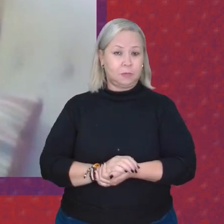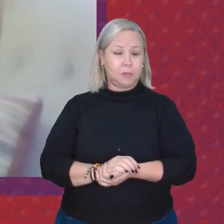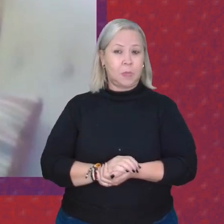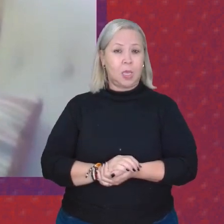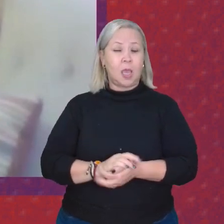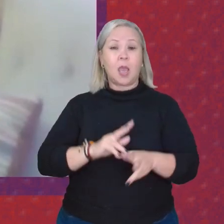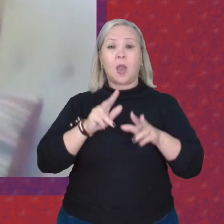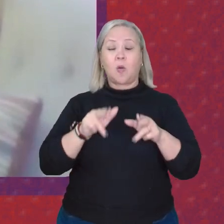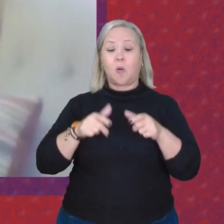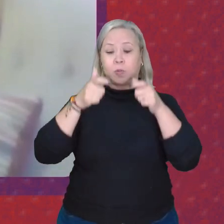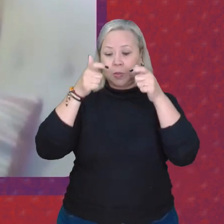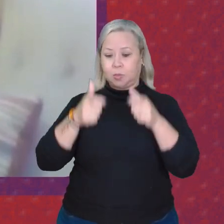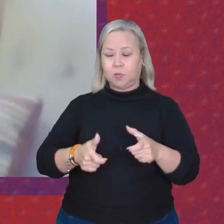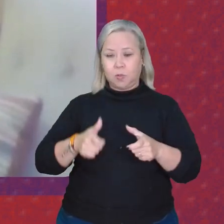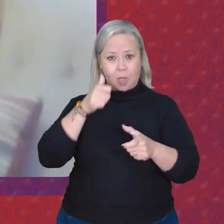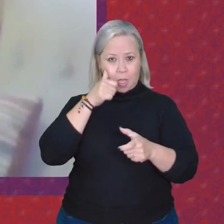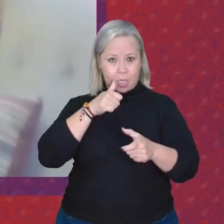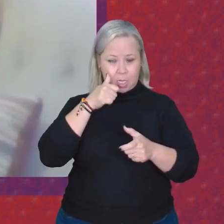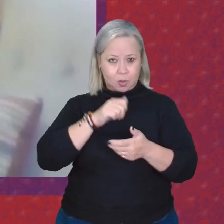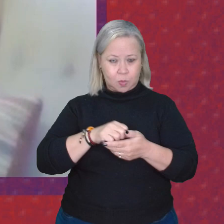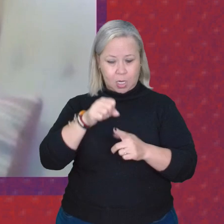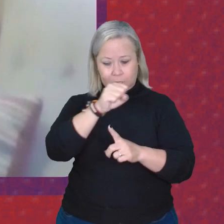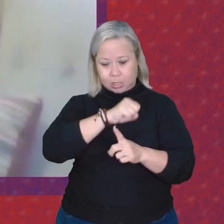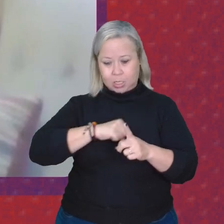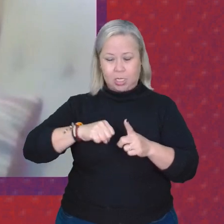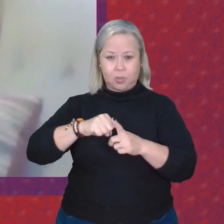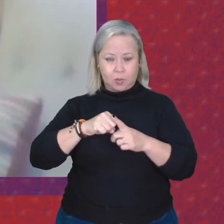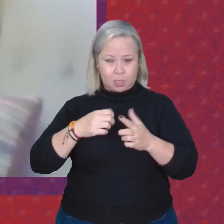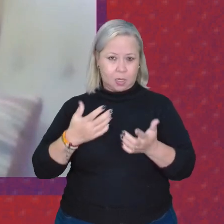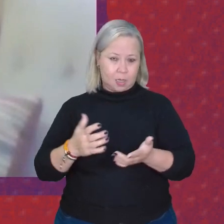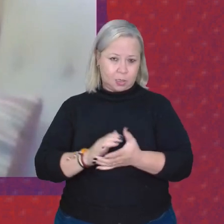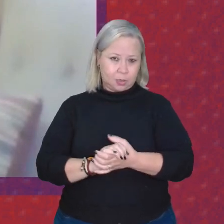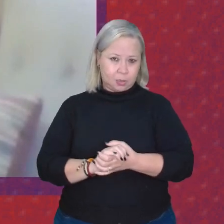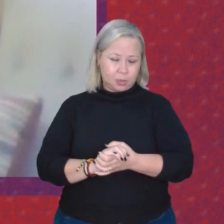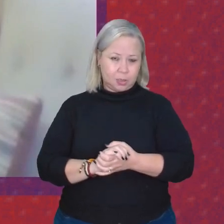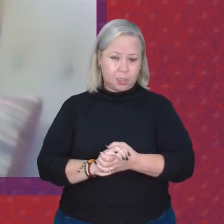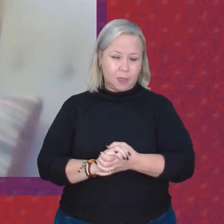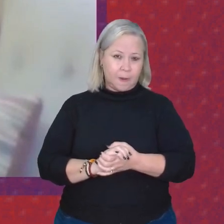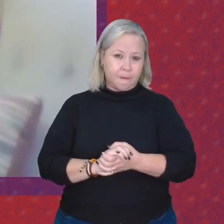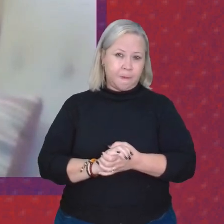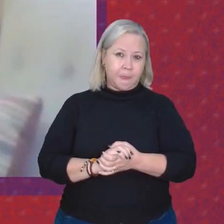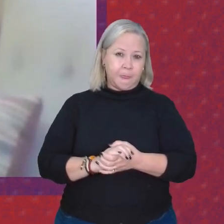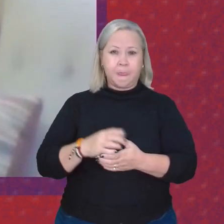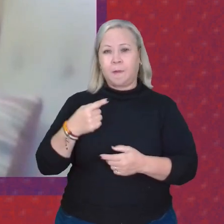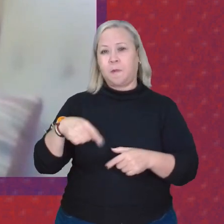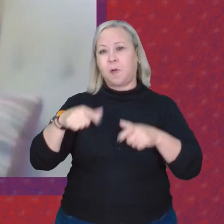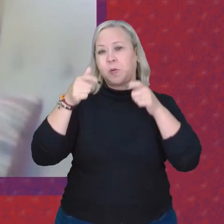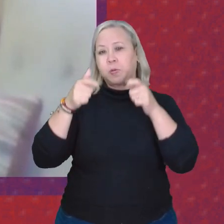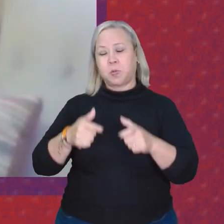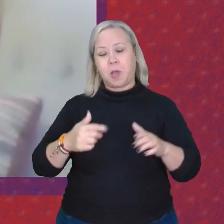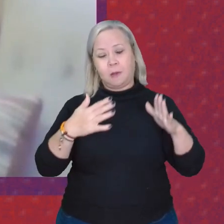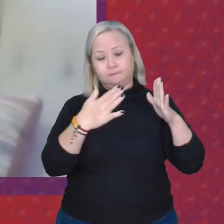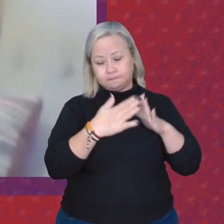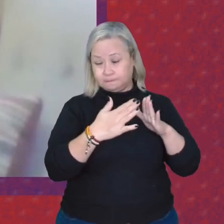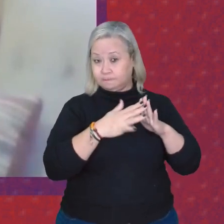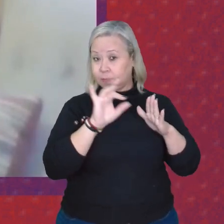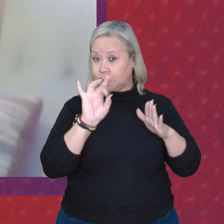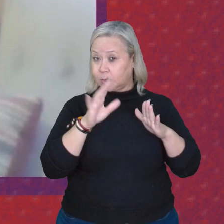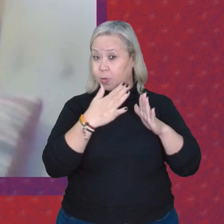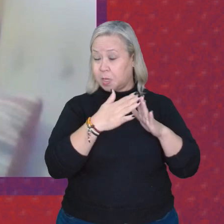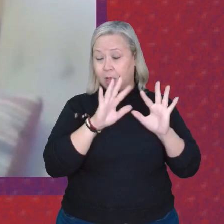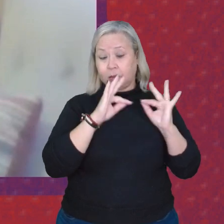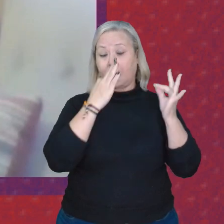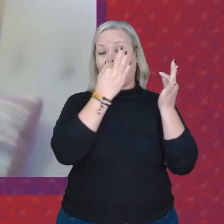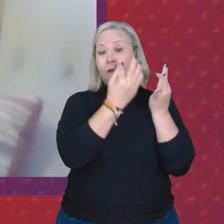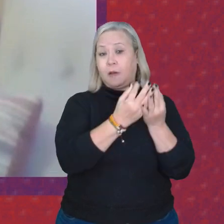o lugar das mulheres, né, na sociedade fosse o lugar da casa, da